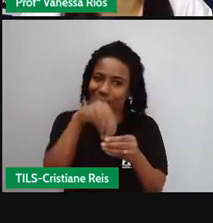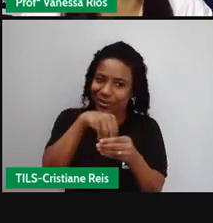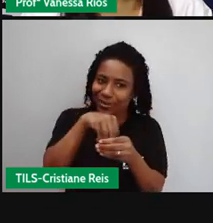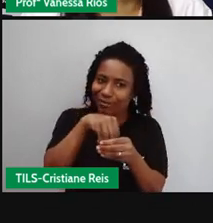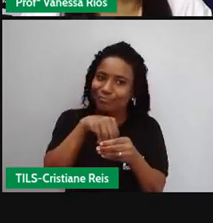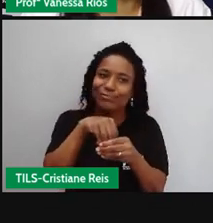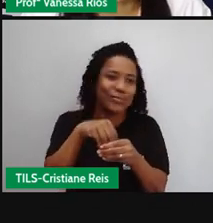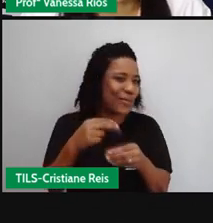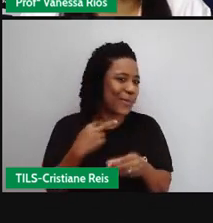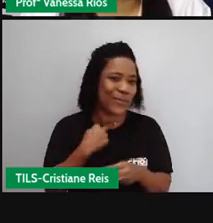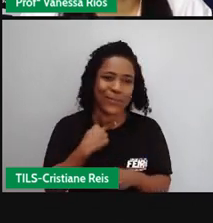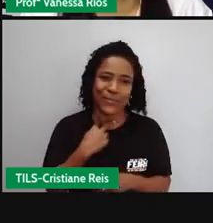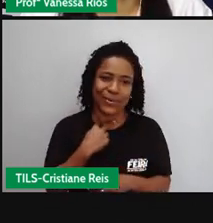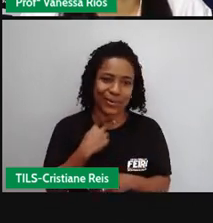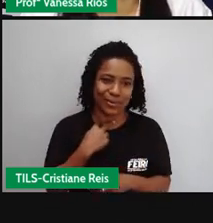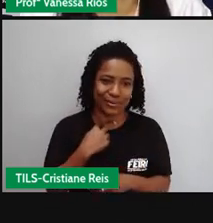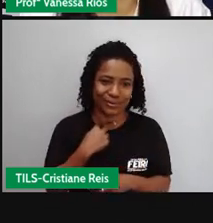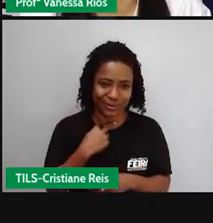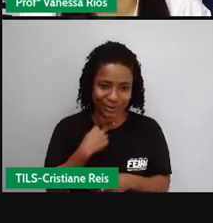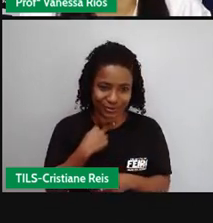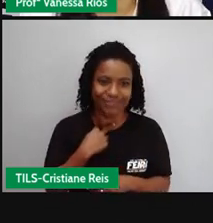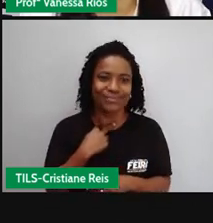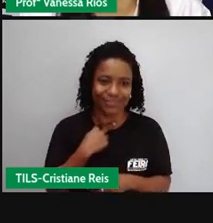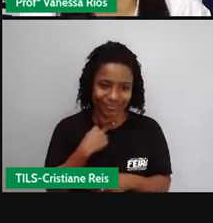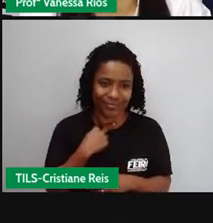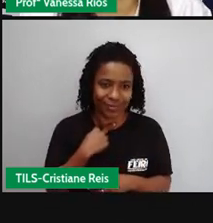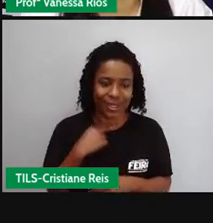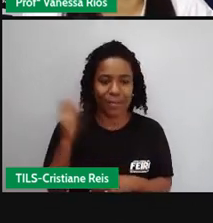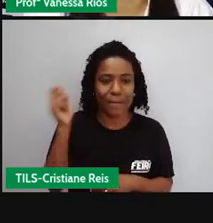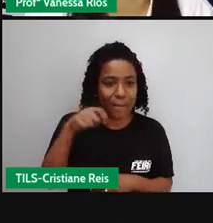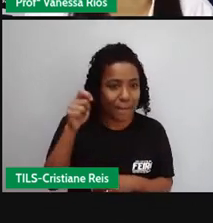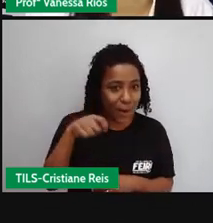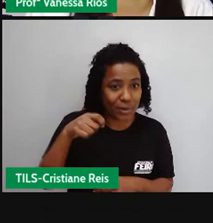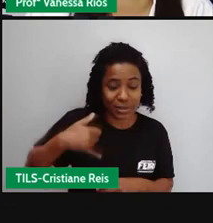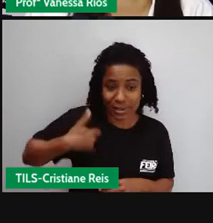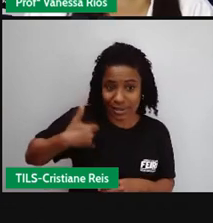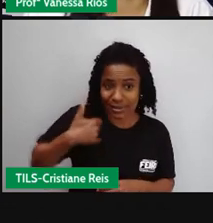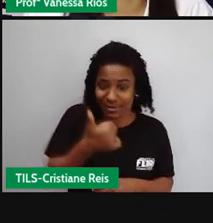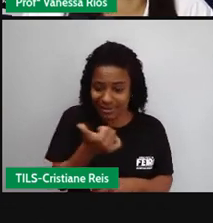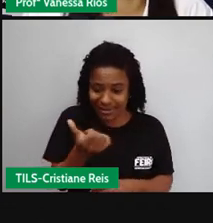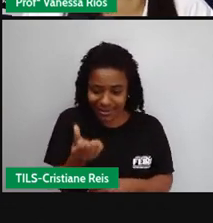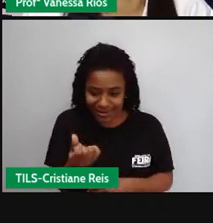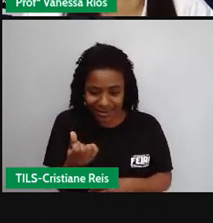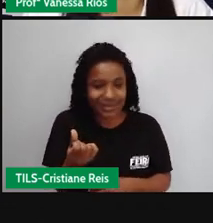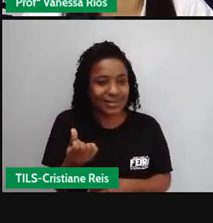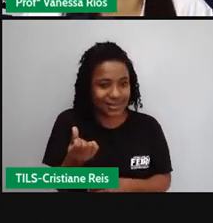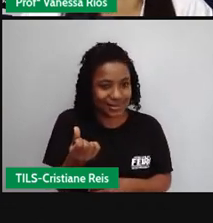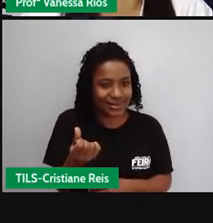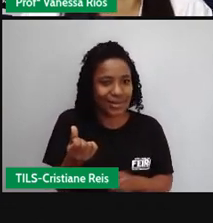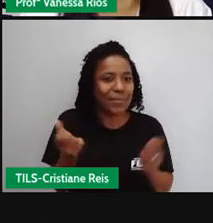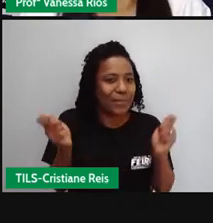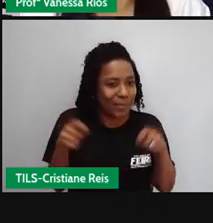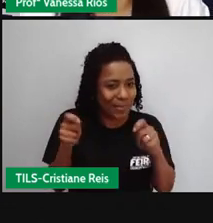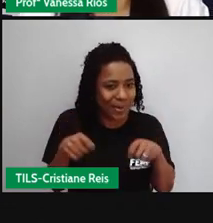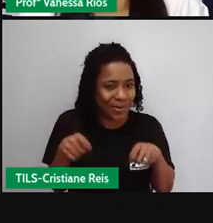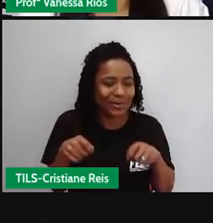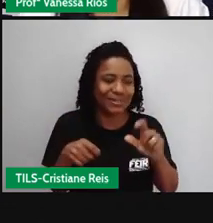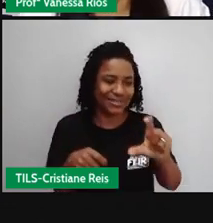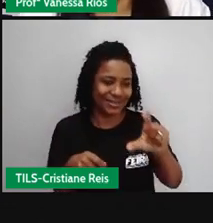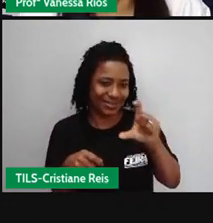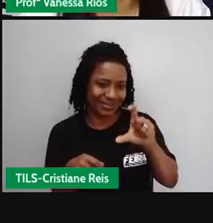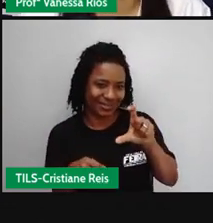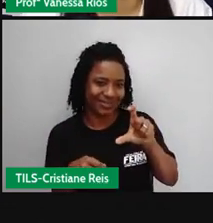estão aptos para votar. Podem fazer aí o título de eleitor a partir dos 16 anos, sendo algo obrigatório só a partir